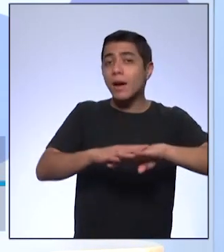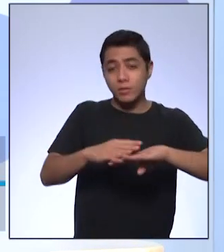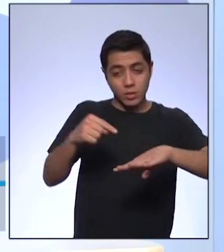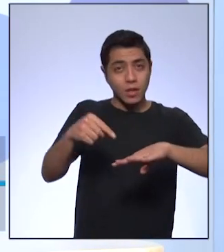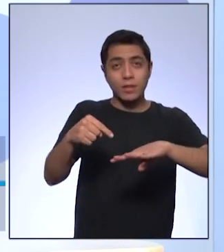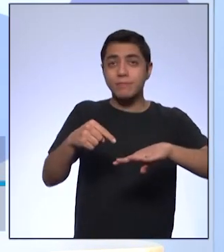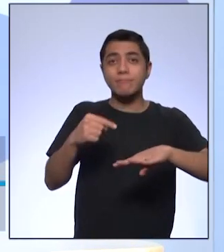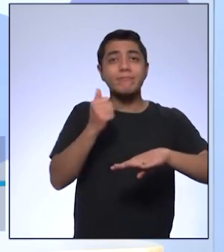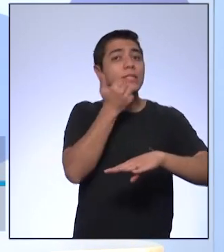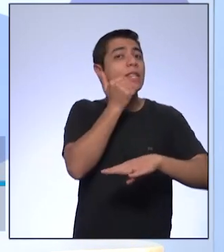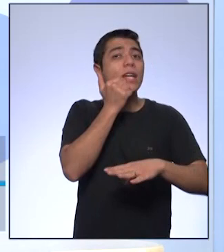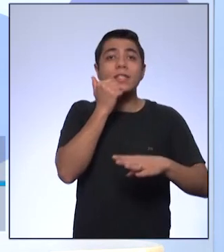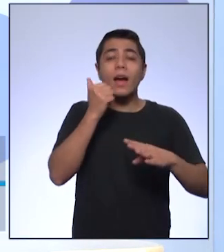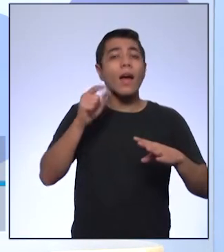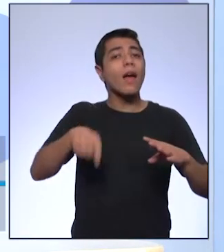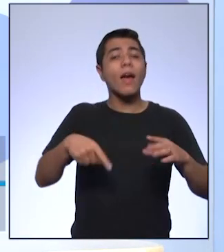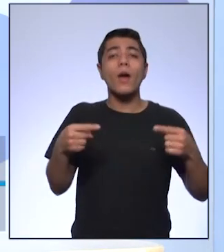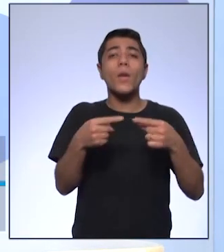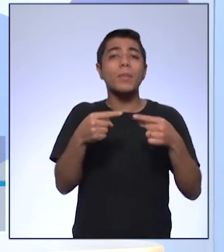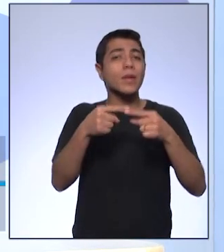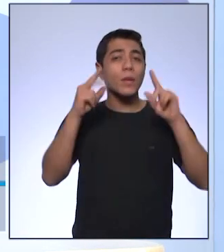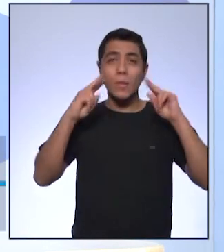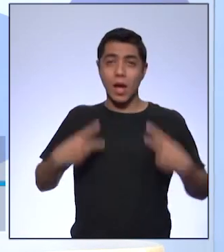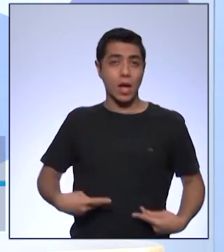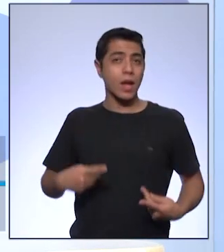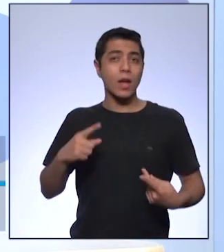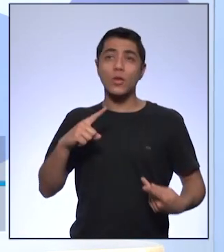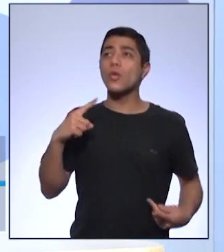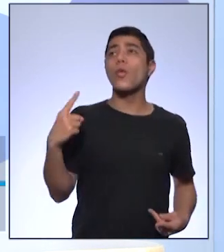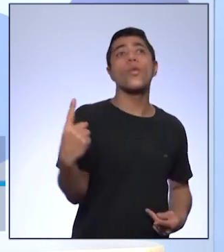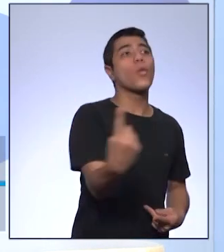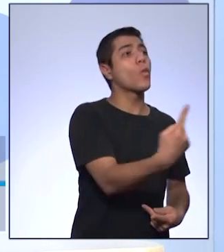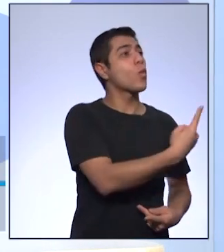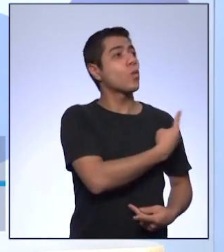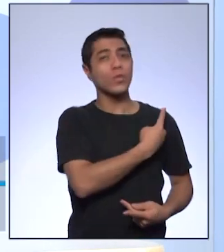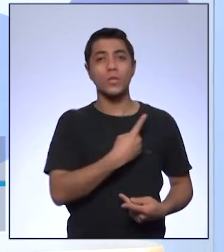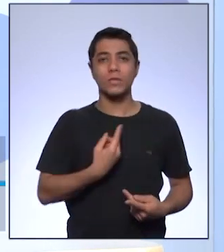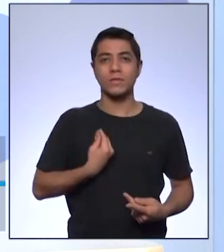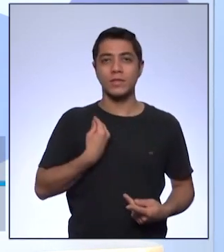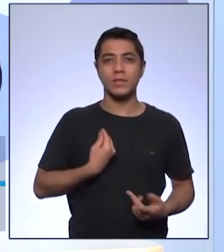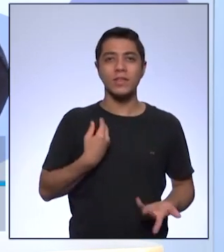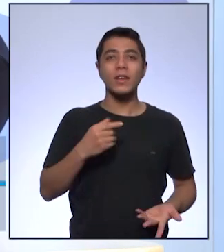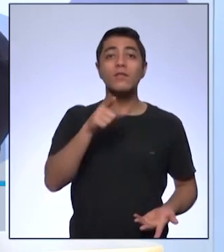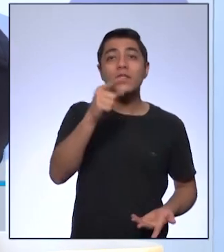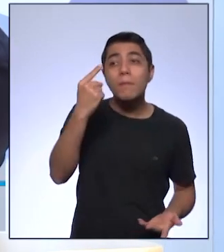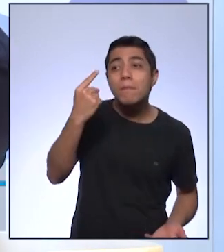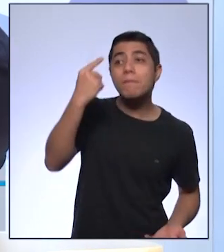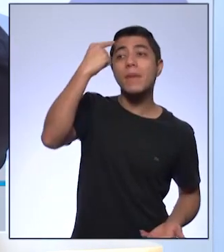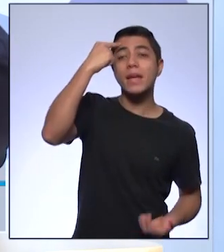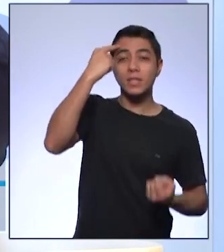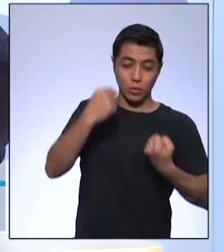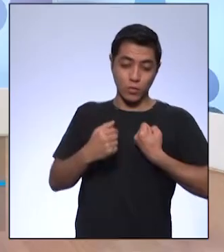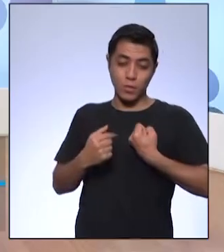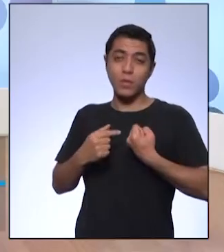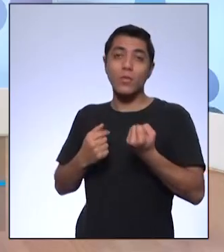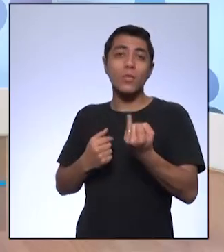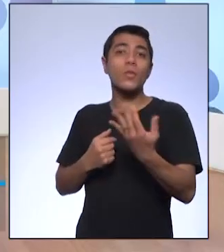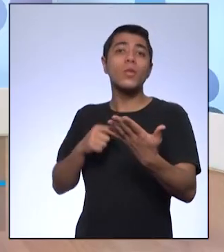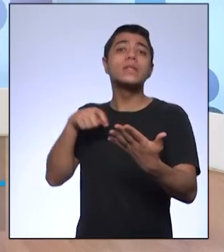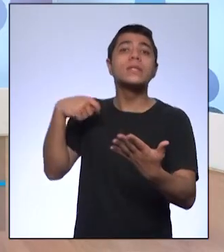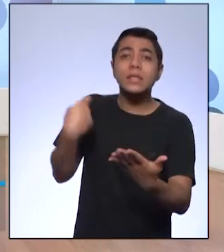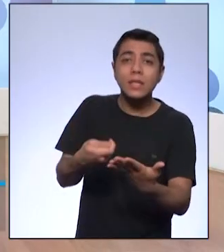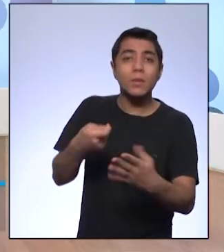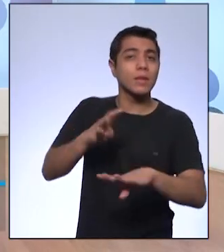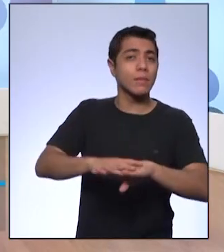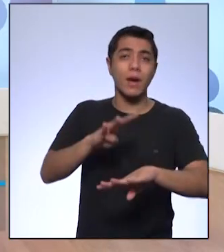ver tudo, matemática está todo ao nosso redor. Você pensou? Pensa no número. É matemática aí, né, Osmar? É tudo